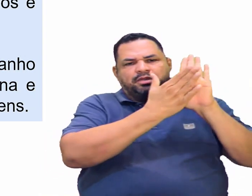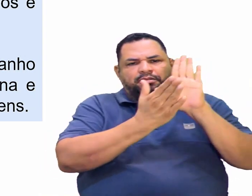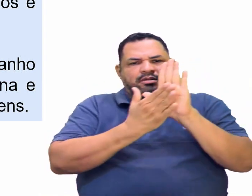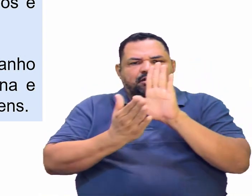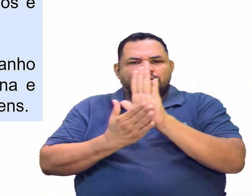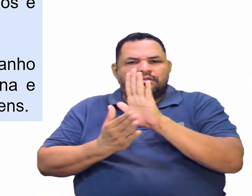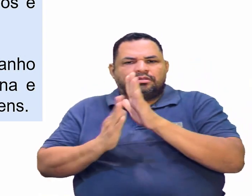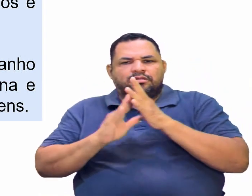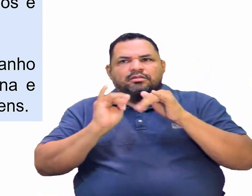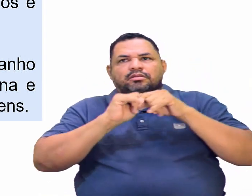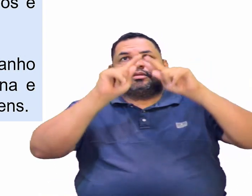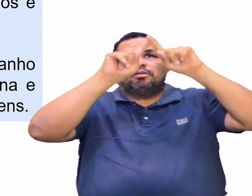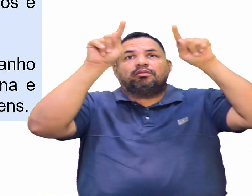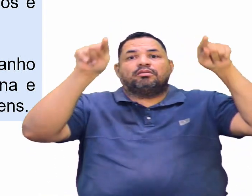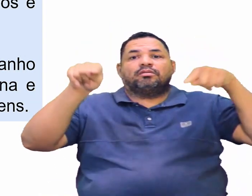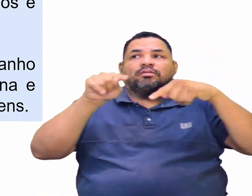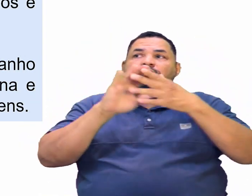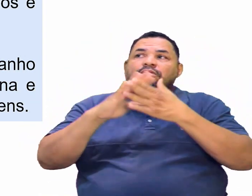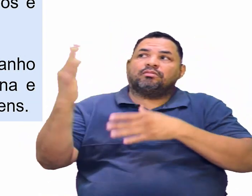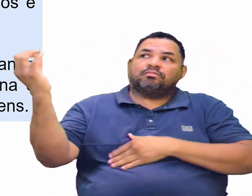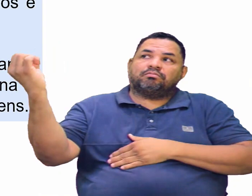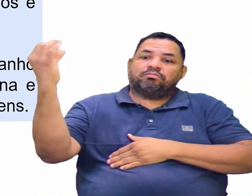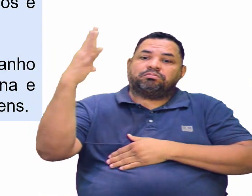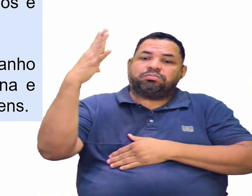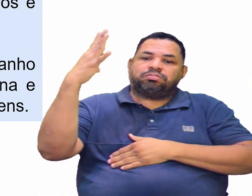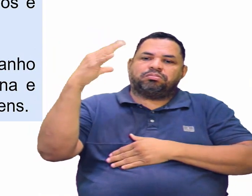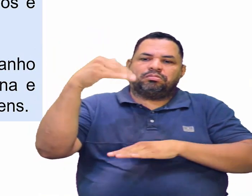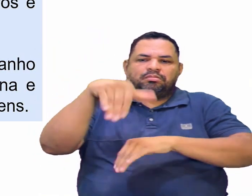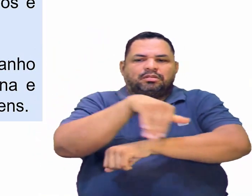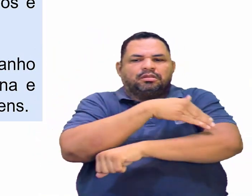anúncios e outdoors, que são aqueles painéis, né?